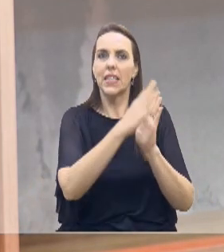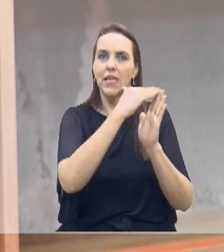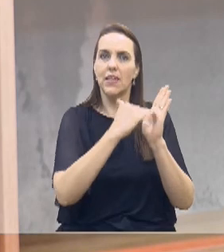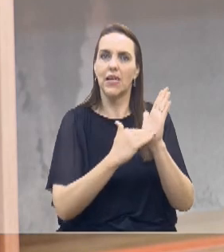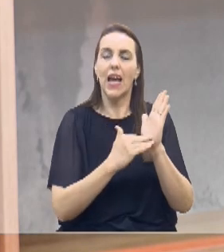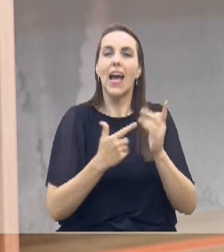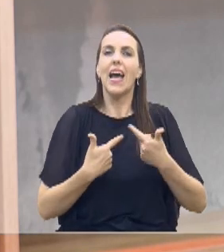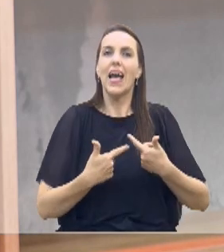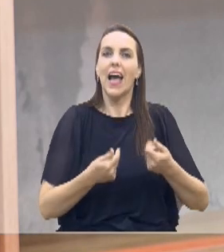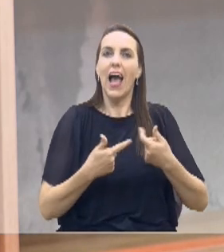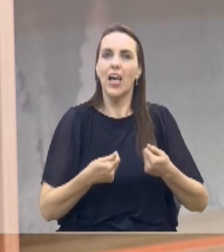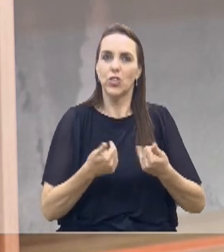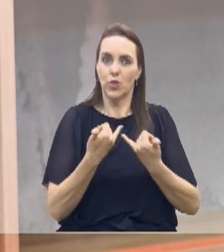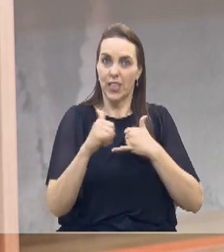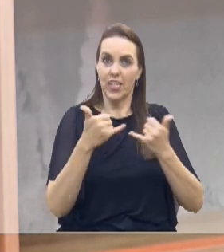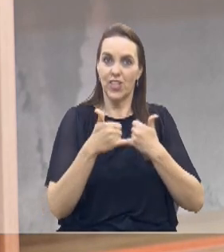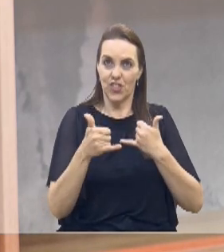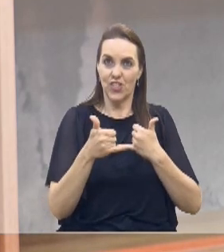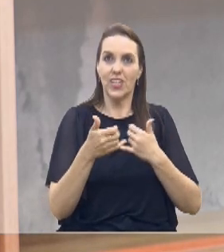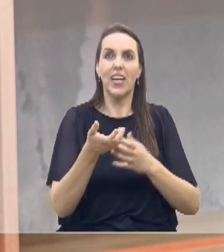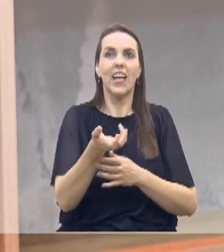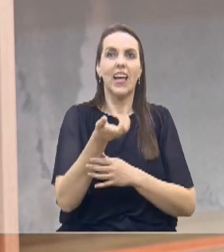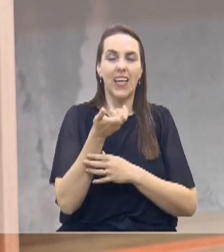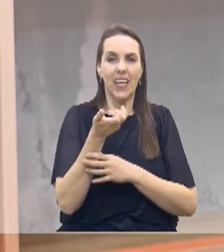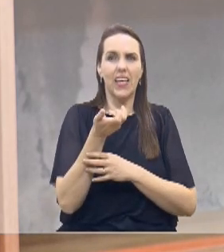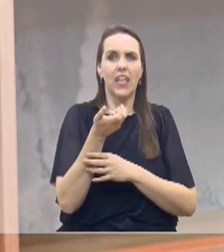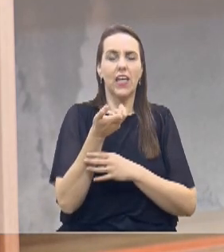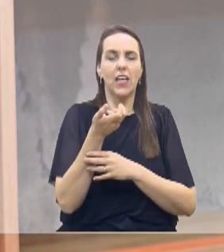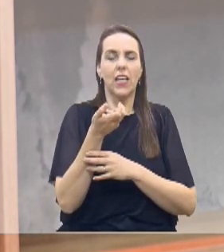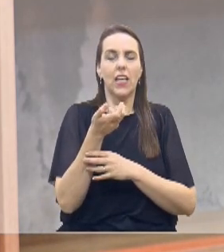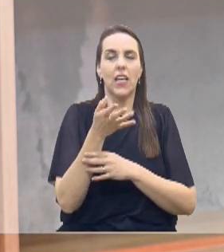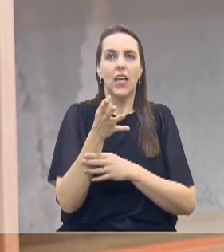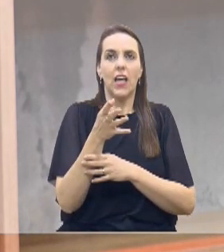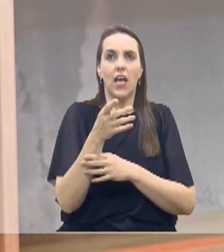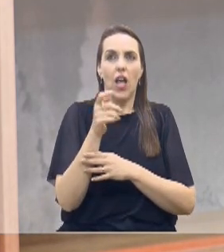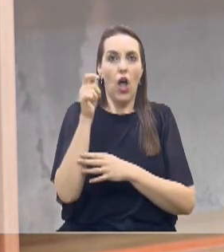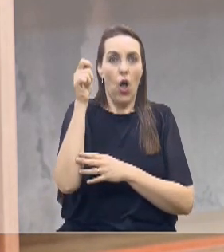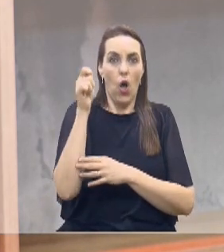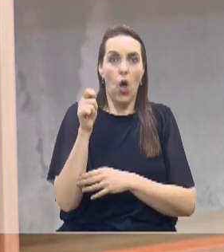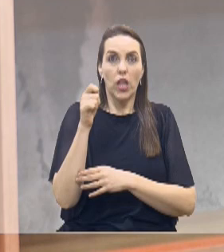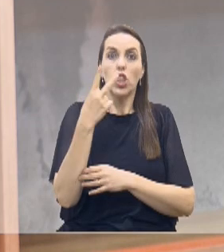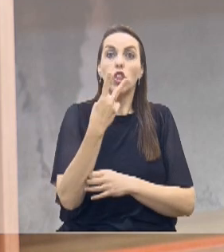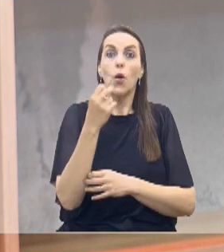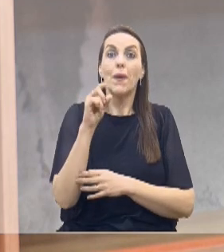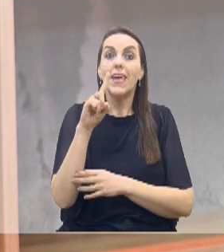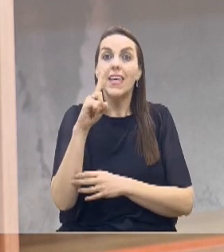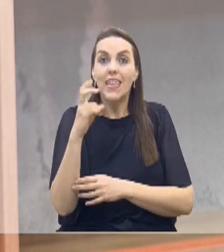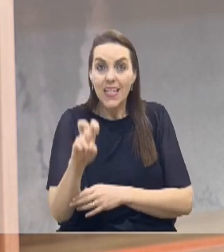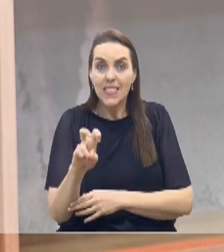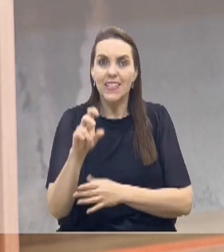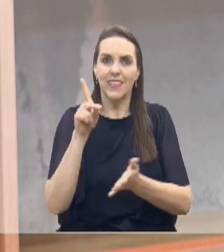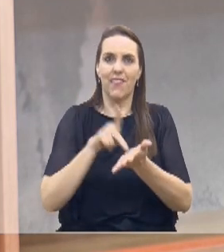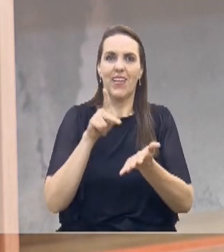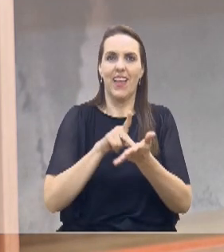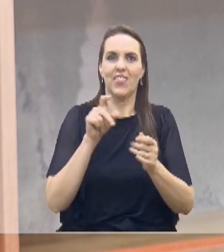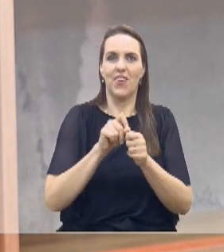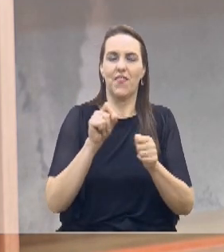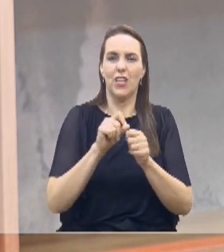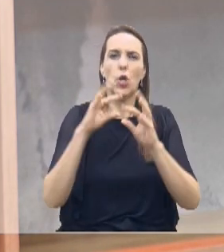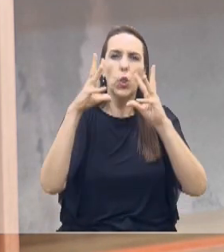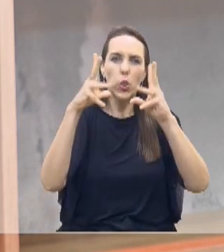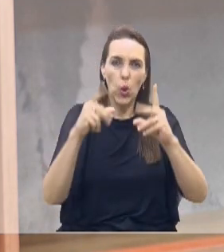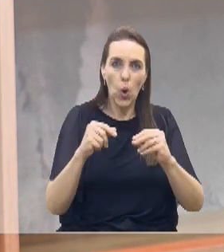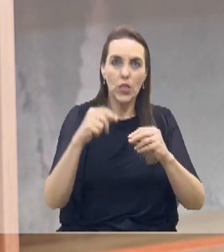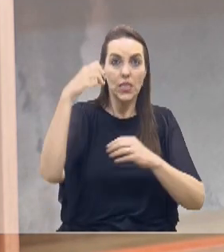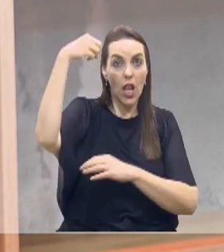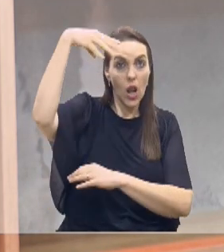queria as cordinhas, então isso ele, acho que é 2015 que ele implantou as cordinhas, todas as luminárias da Câmara, para que as pessoas que